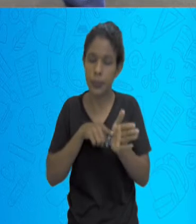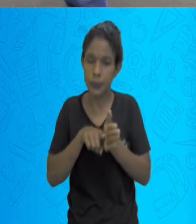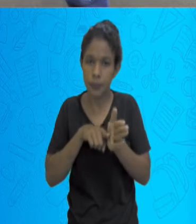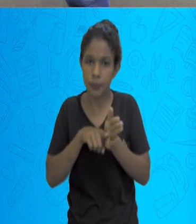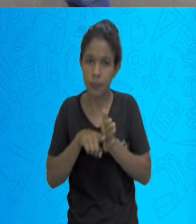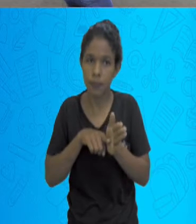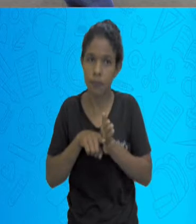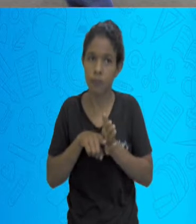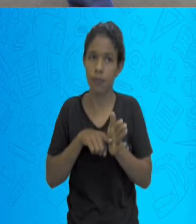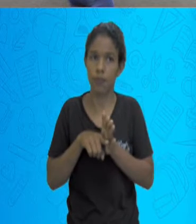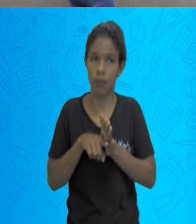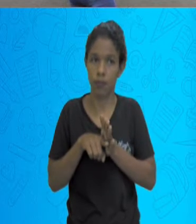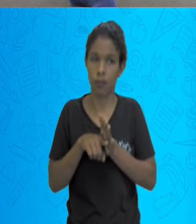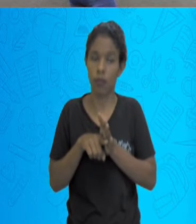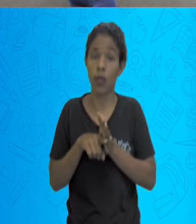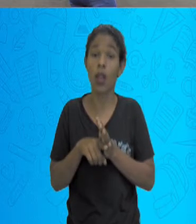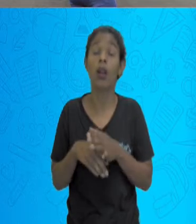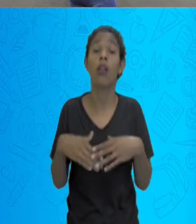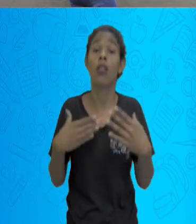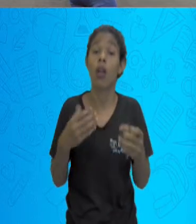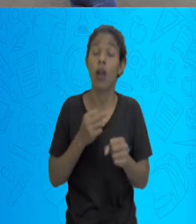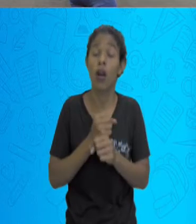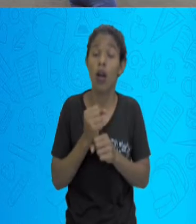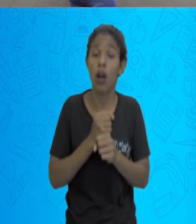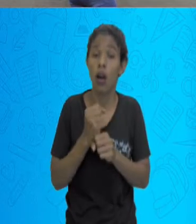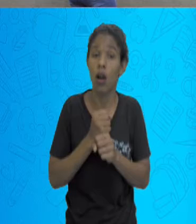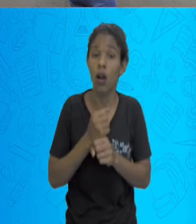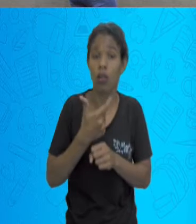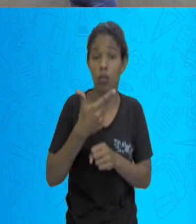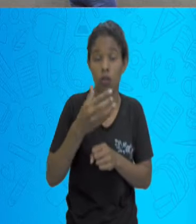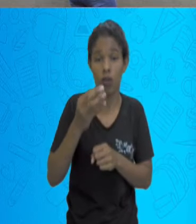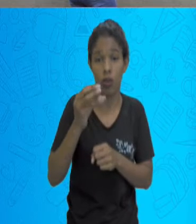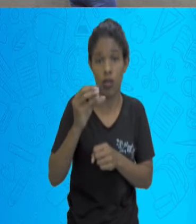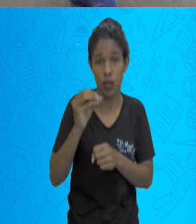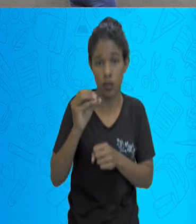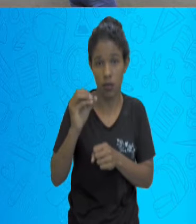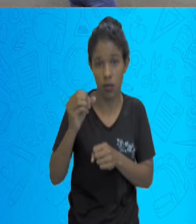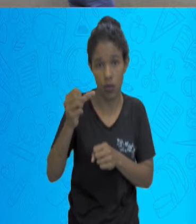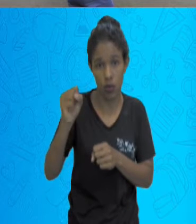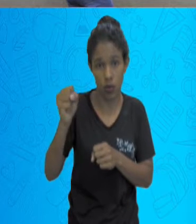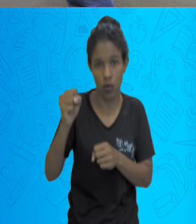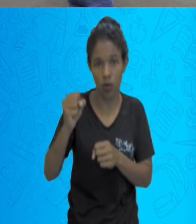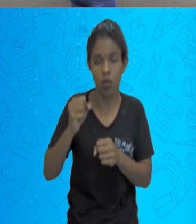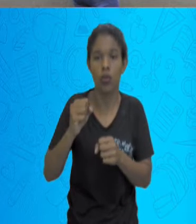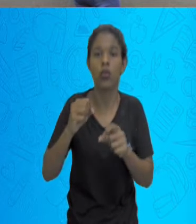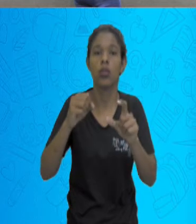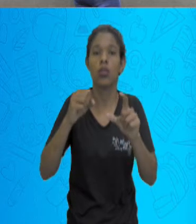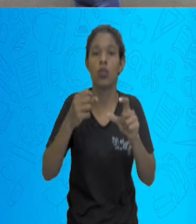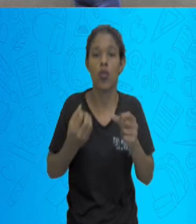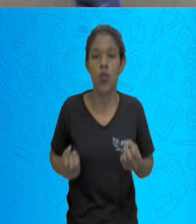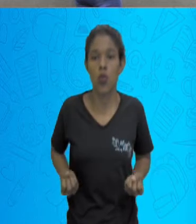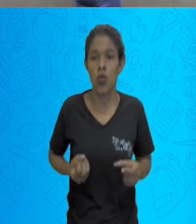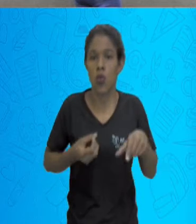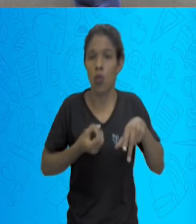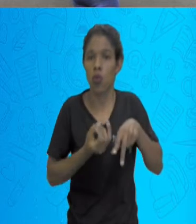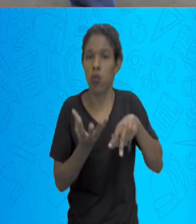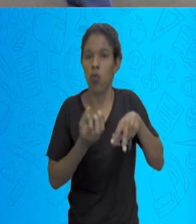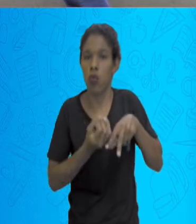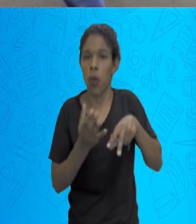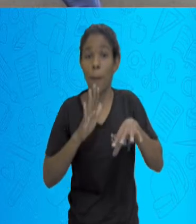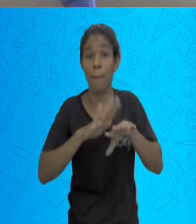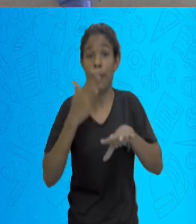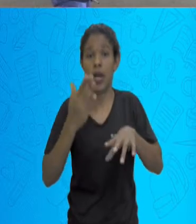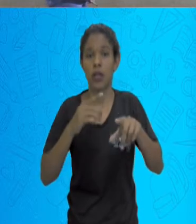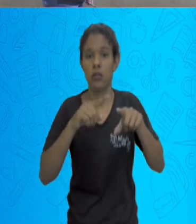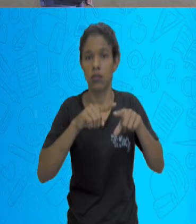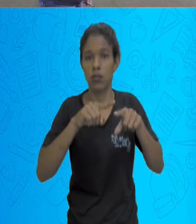4.953. Em 2008, houve um acréscimo de gastos, né? Eles gastaram mais. De 2009 a 2010,